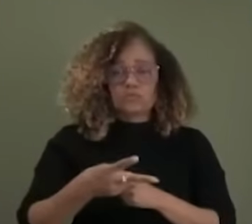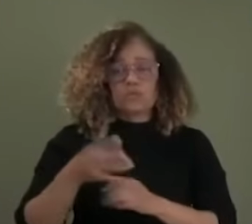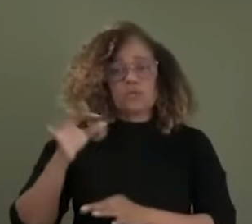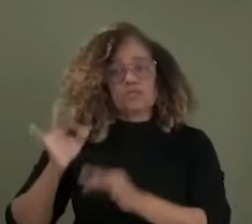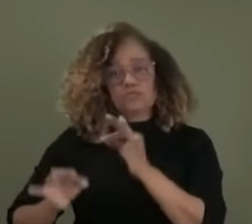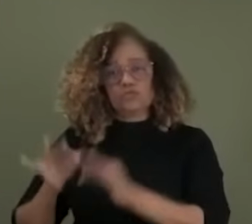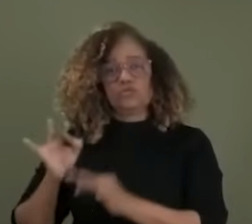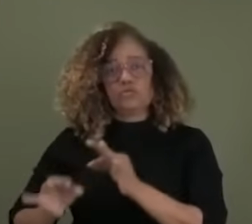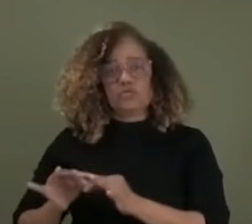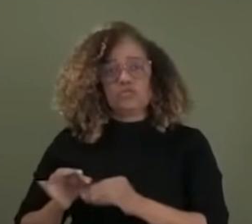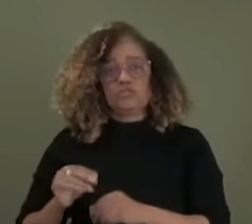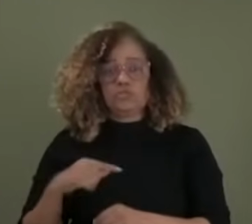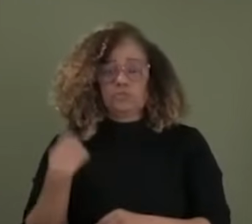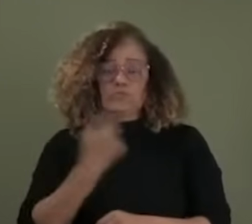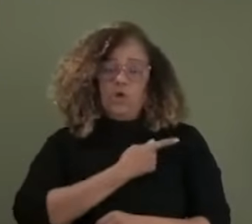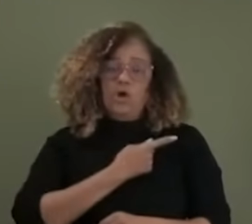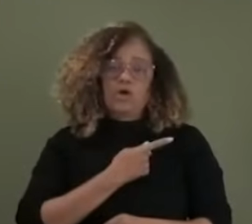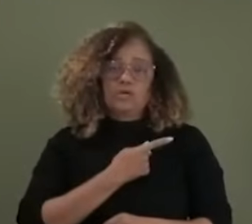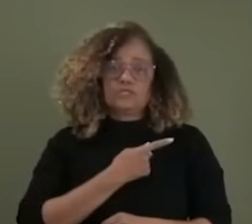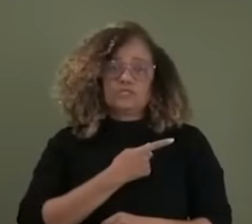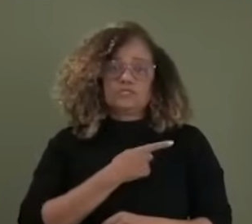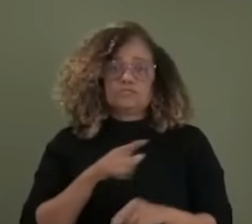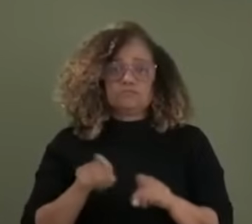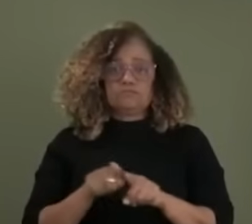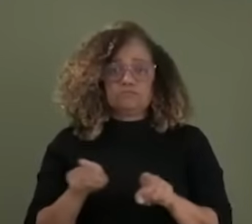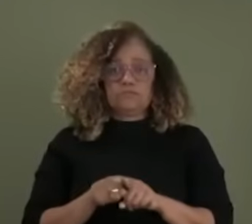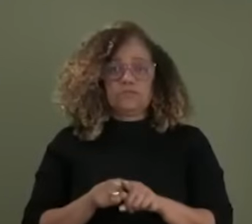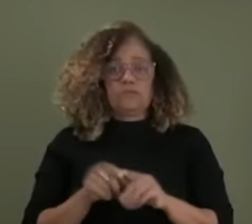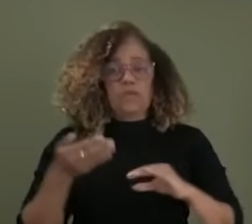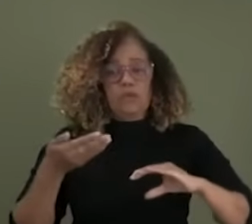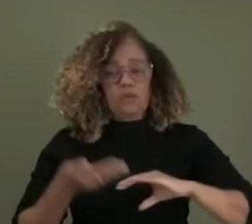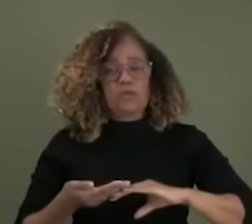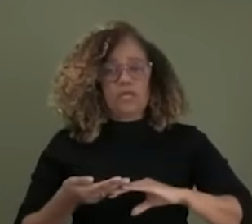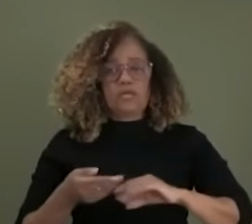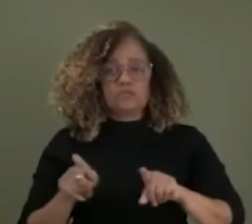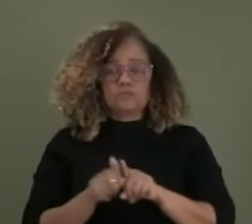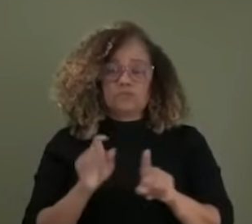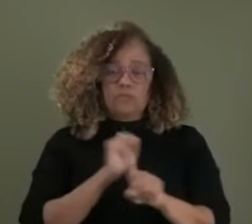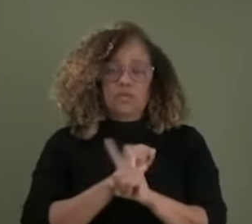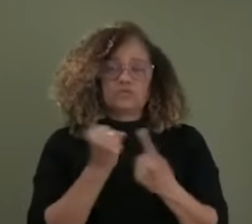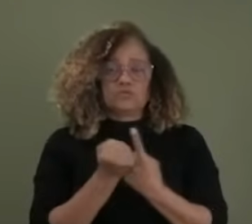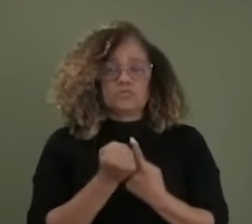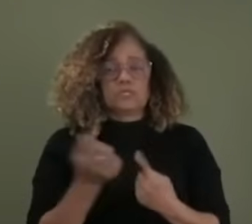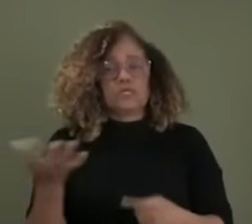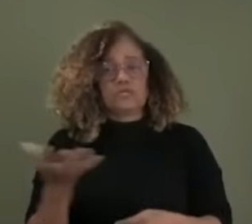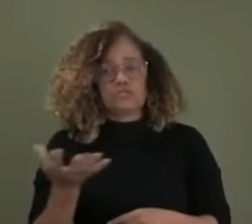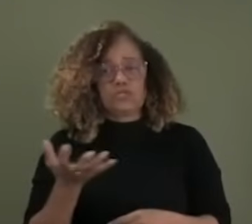queremos enquanto parlamento e é isso que imagino também que a sociedade queira.